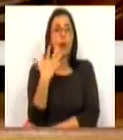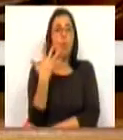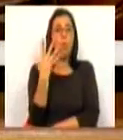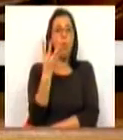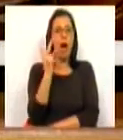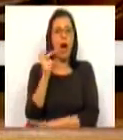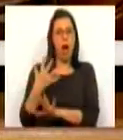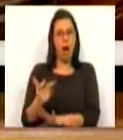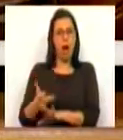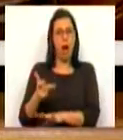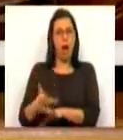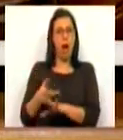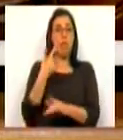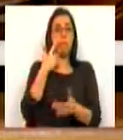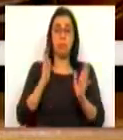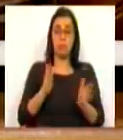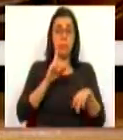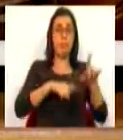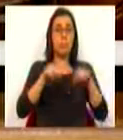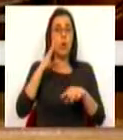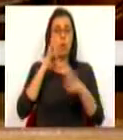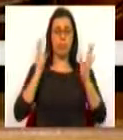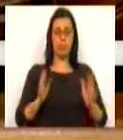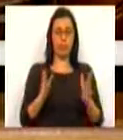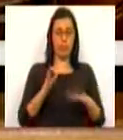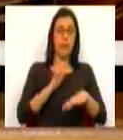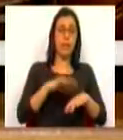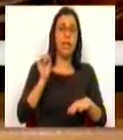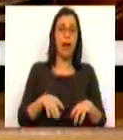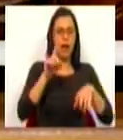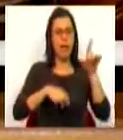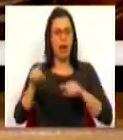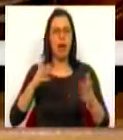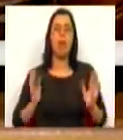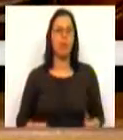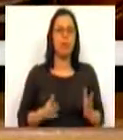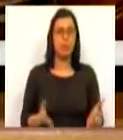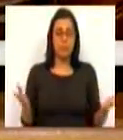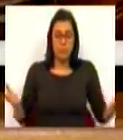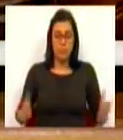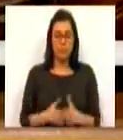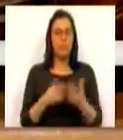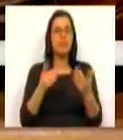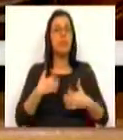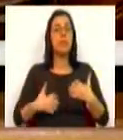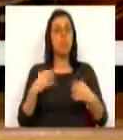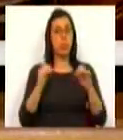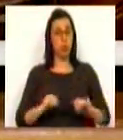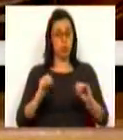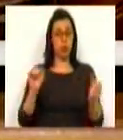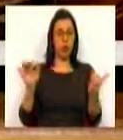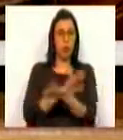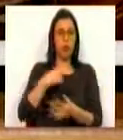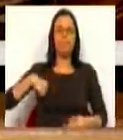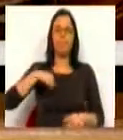assunto. Não procurou conhecer a variação dos números e as causas dessas variações. Não se inquietou quando jornalistas, e isso